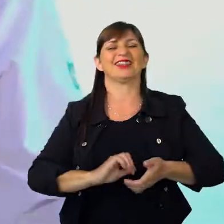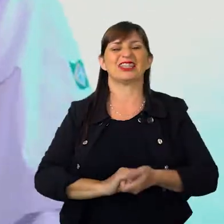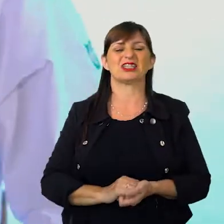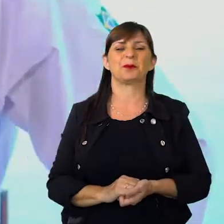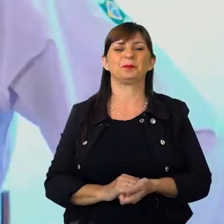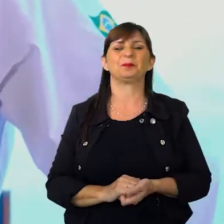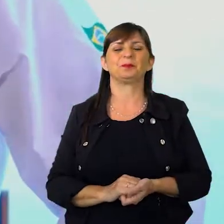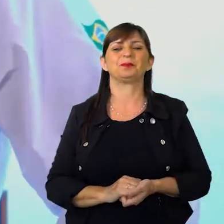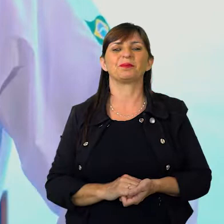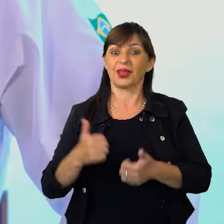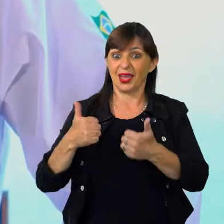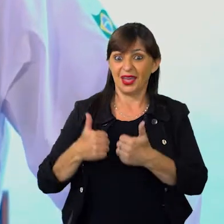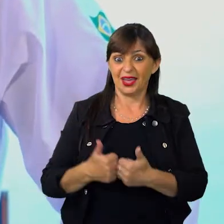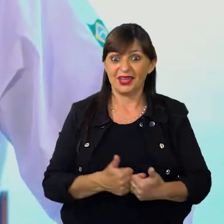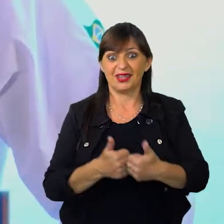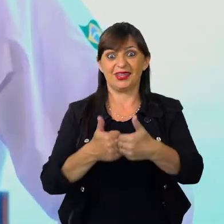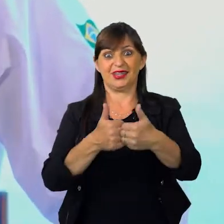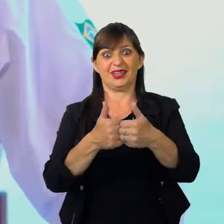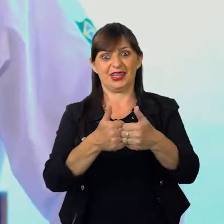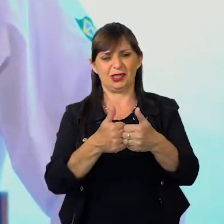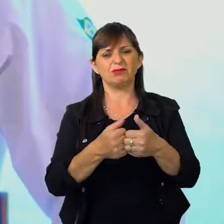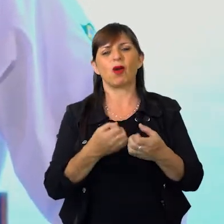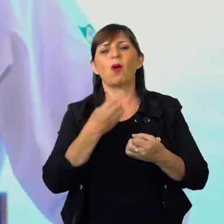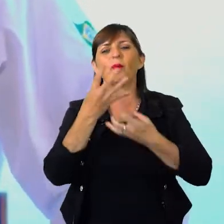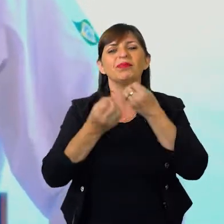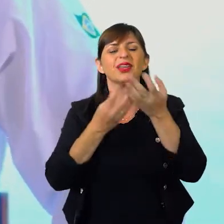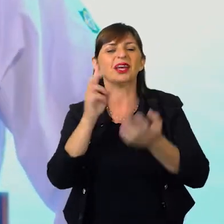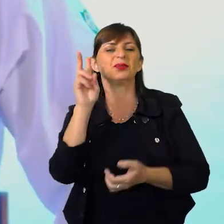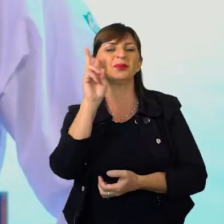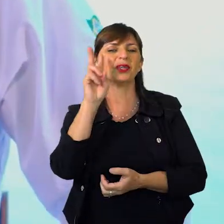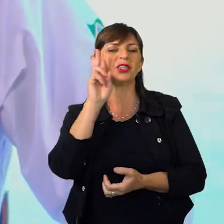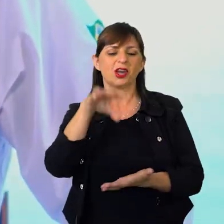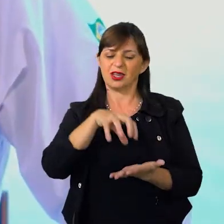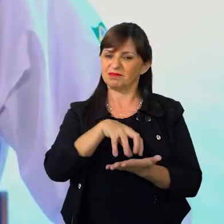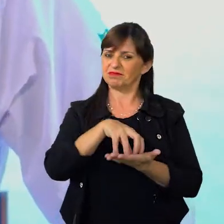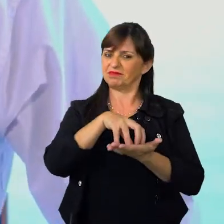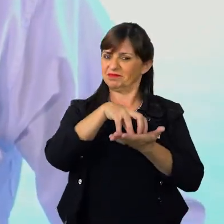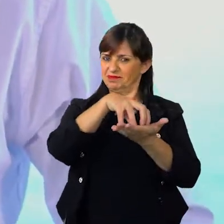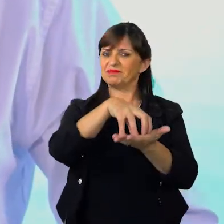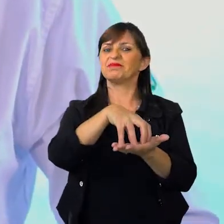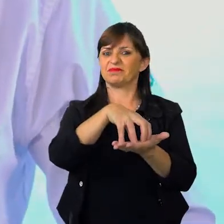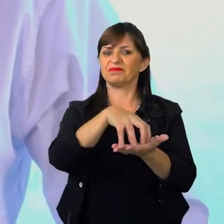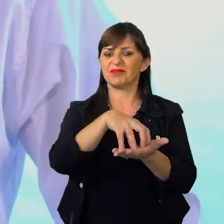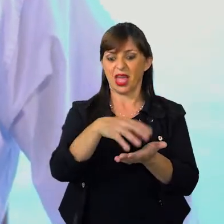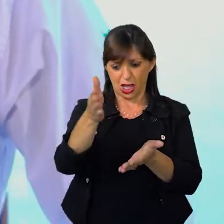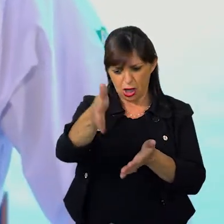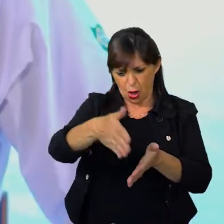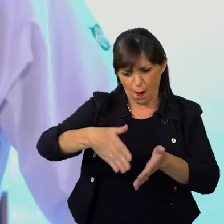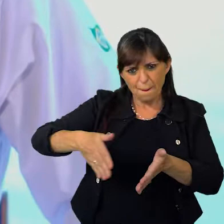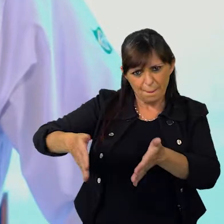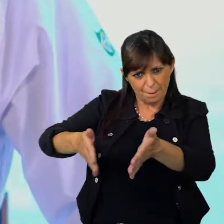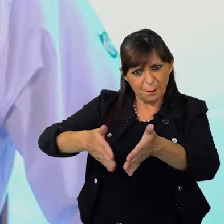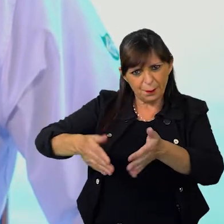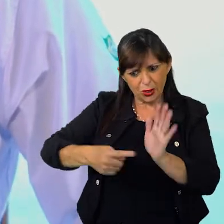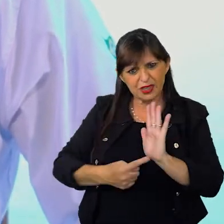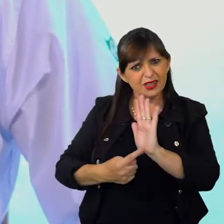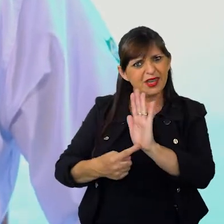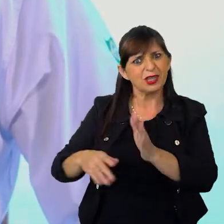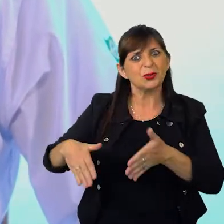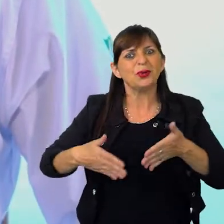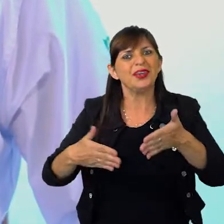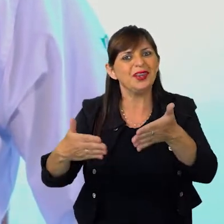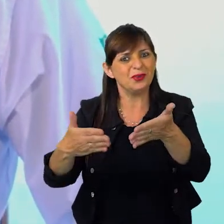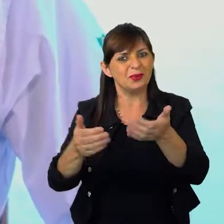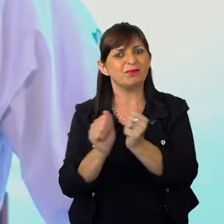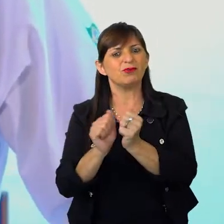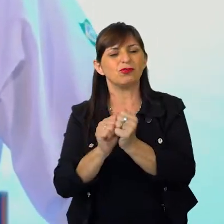me perseguindo A Saga dos balseiros do rio Uruguai estamos aqui fazendo demais na beira do rio algumas imagens nós estamos